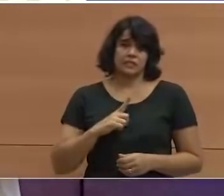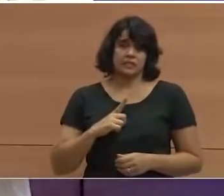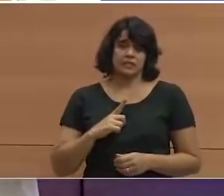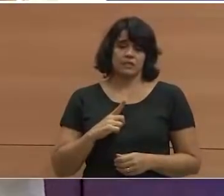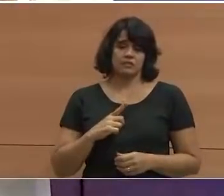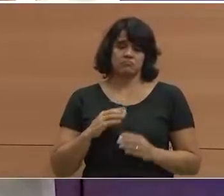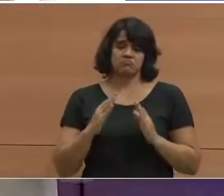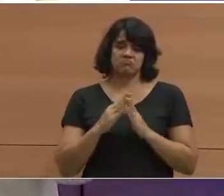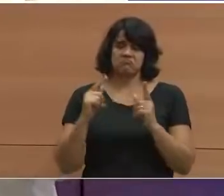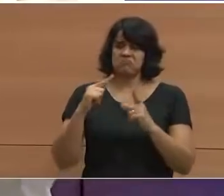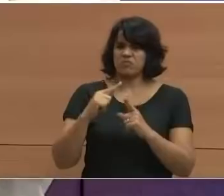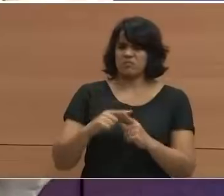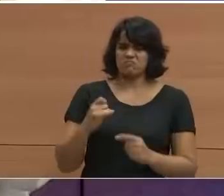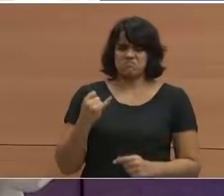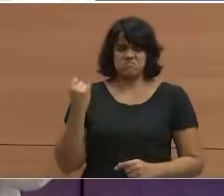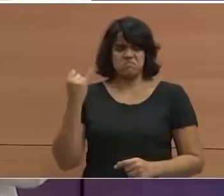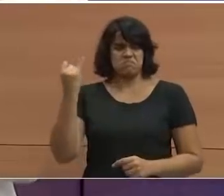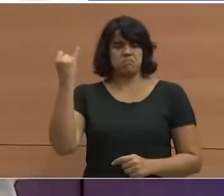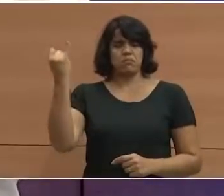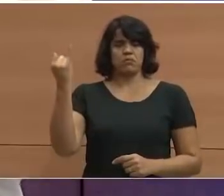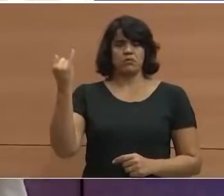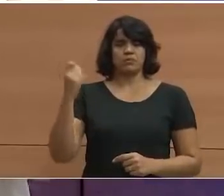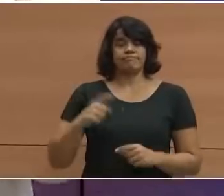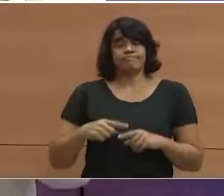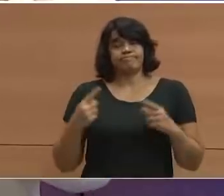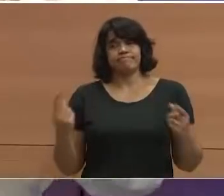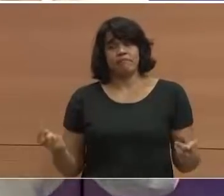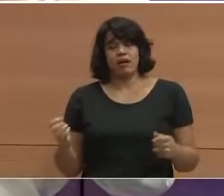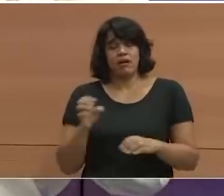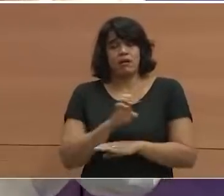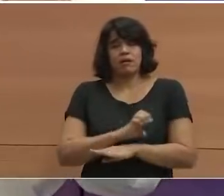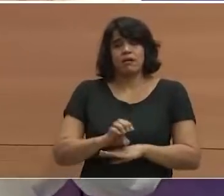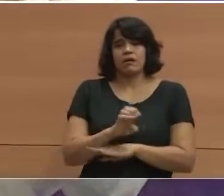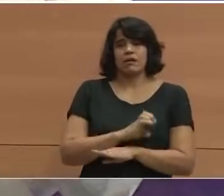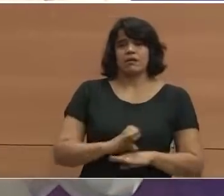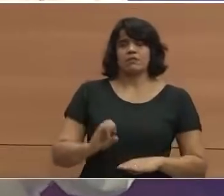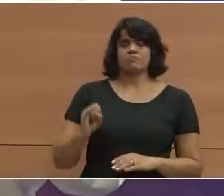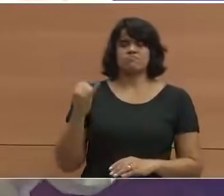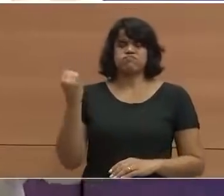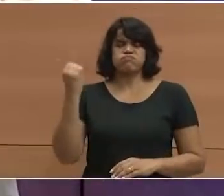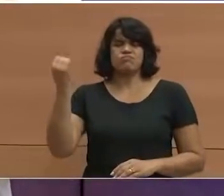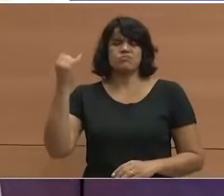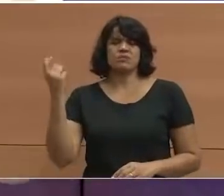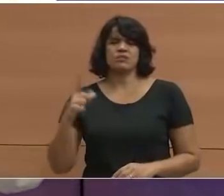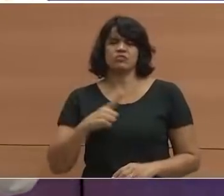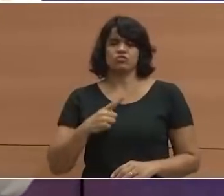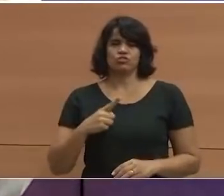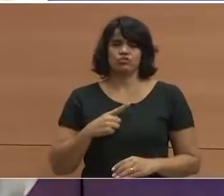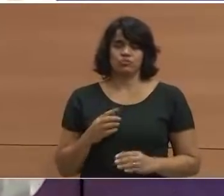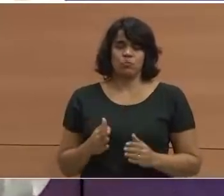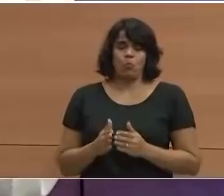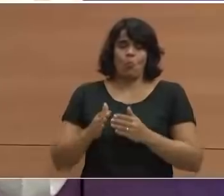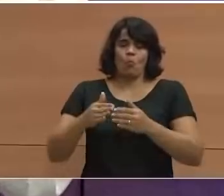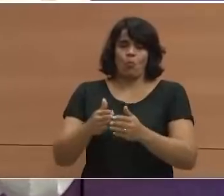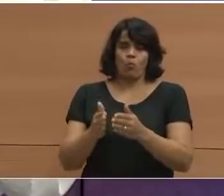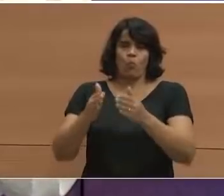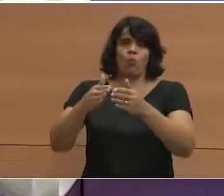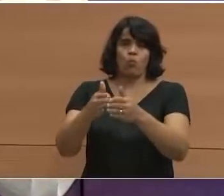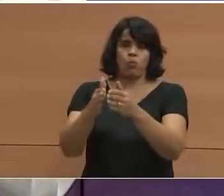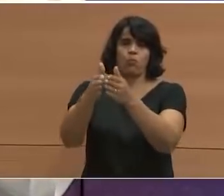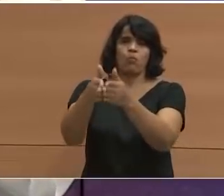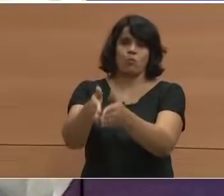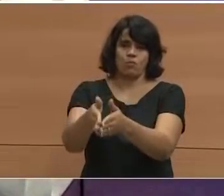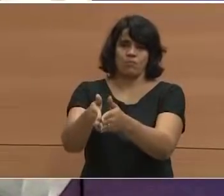mas Éfeso era um porto importante onde passava todas as mercadorias saindo